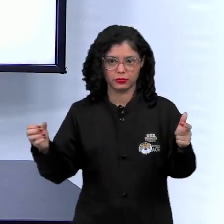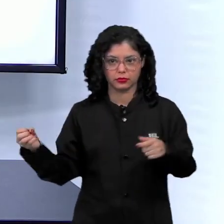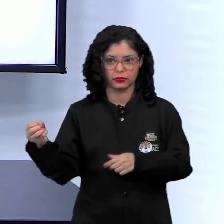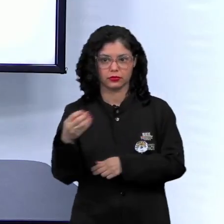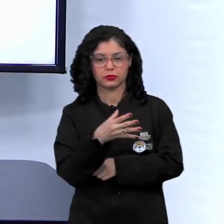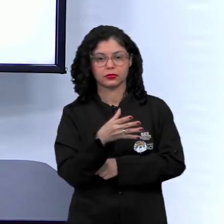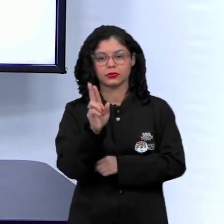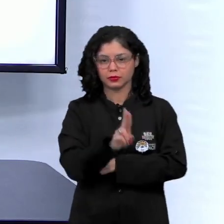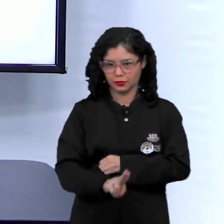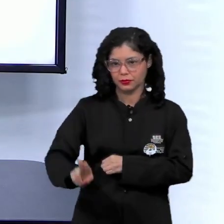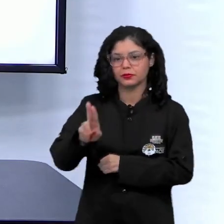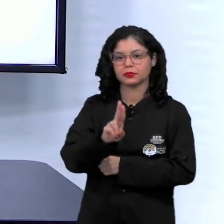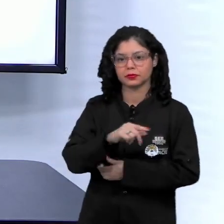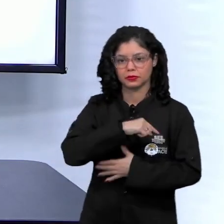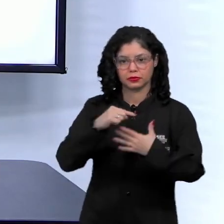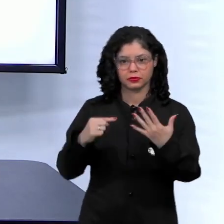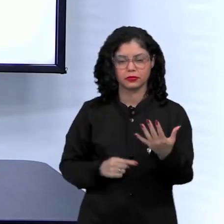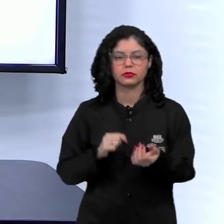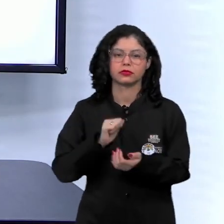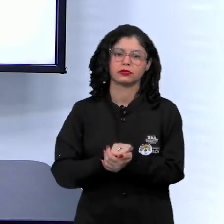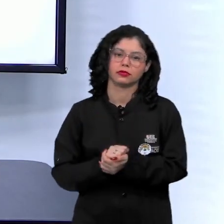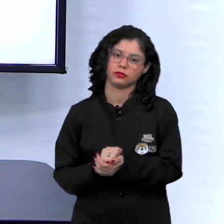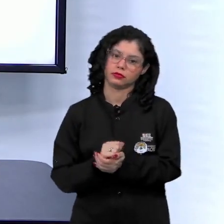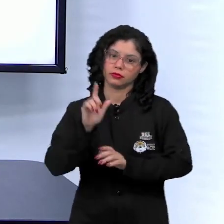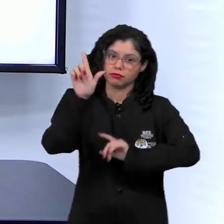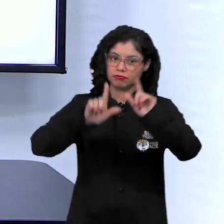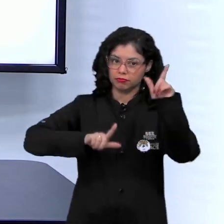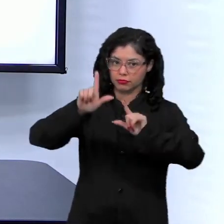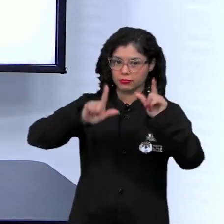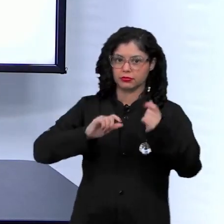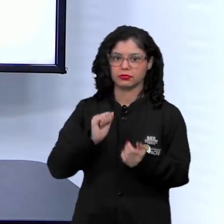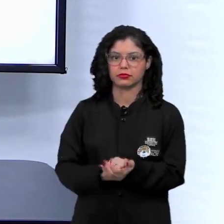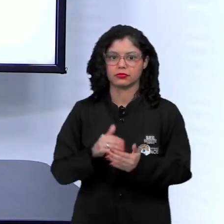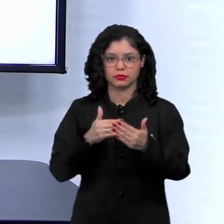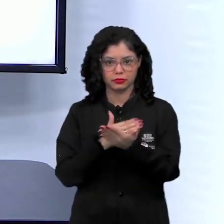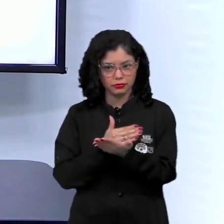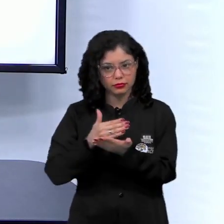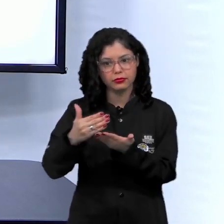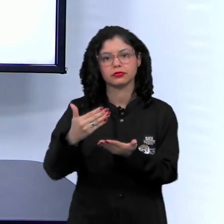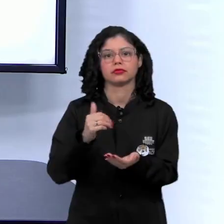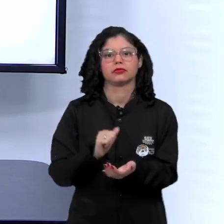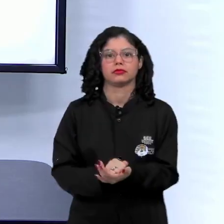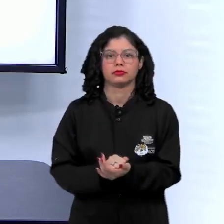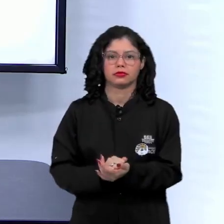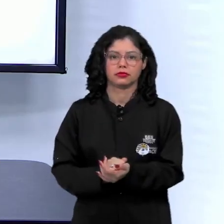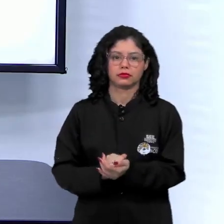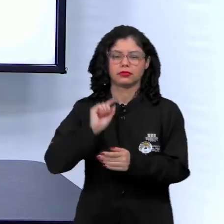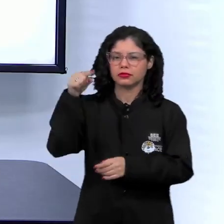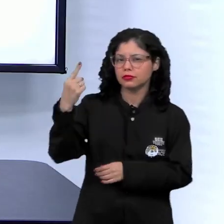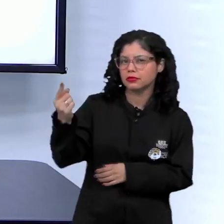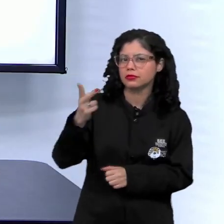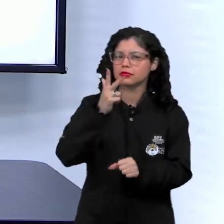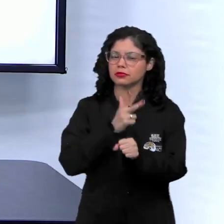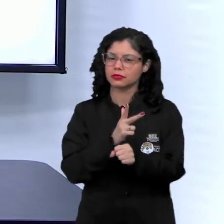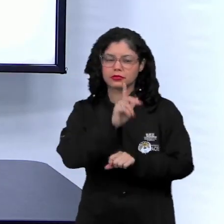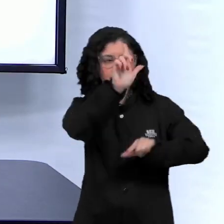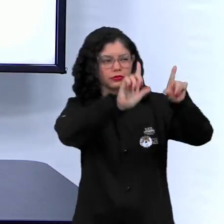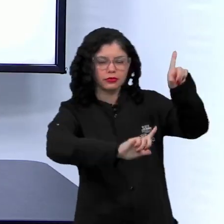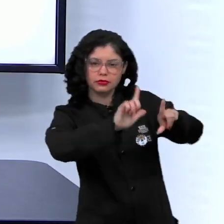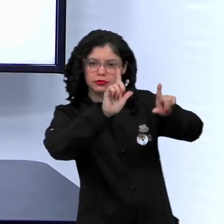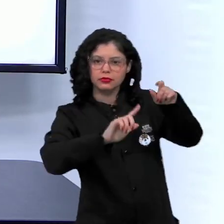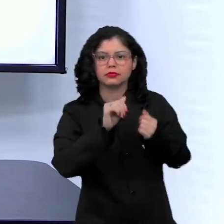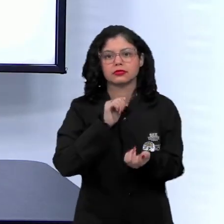novas ferramentas, porque veio a televisão. Inicialmente veio aquelas gravações